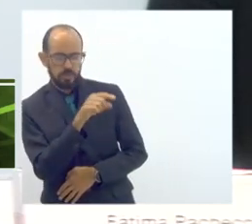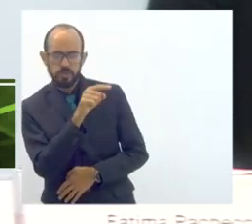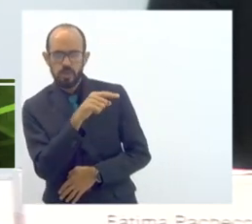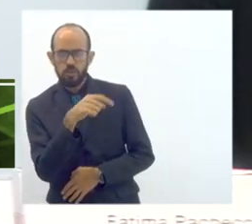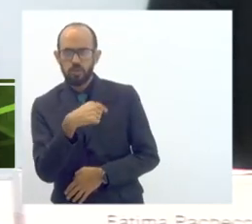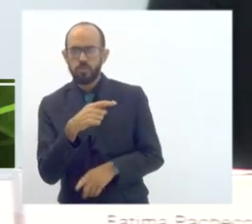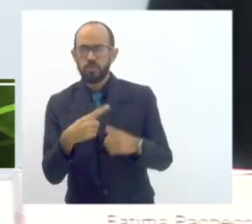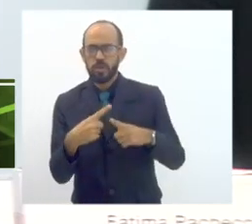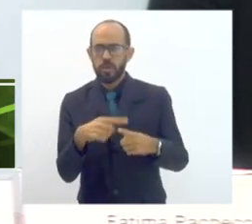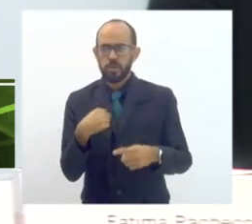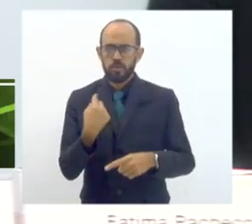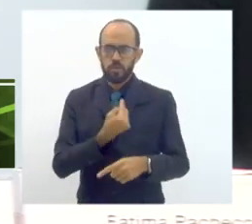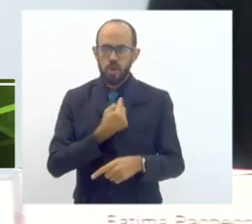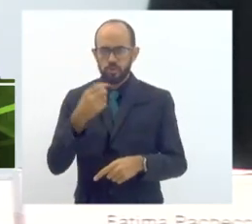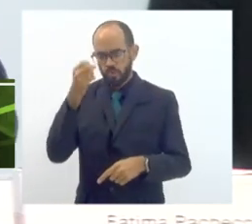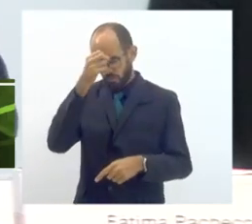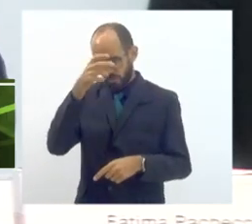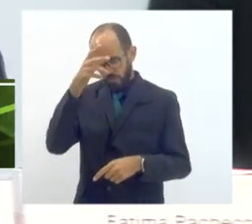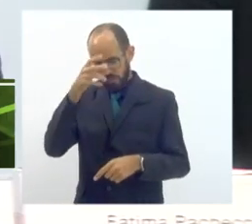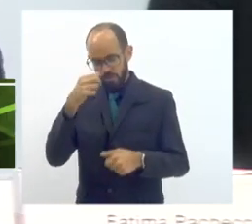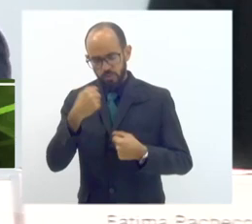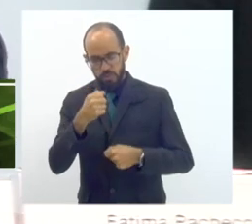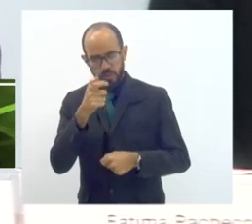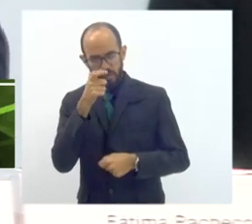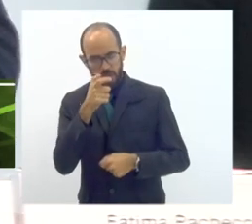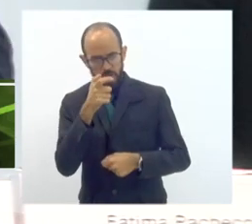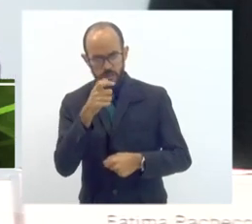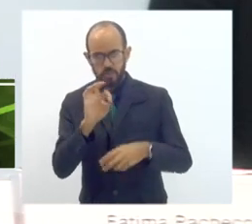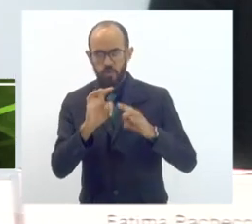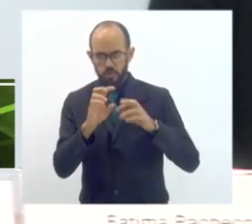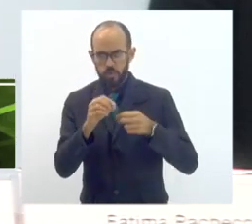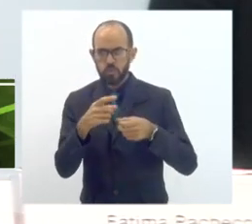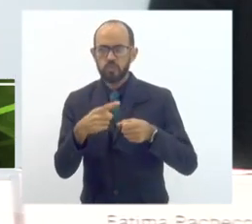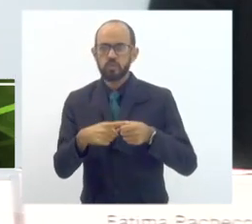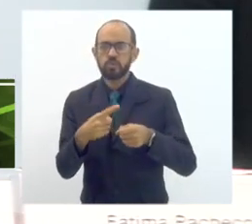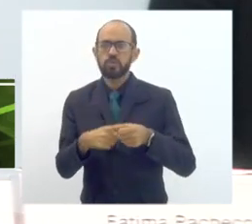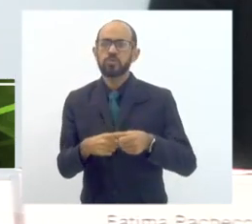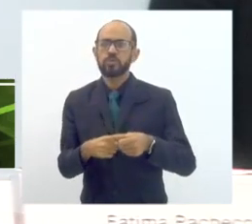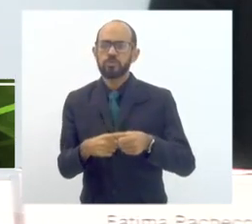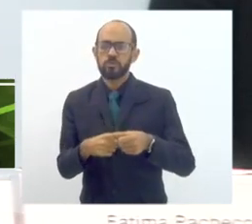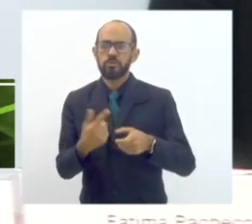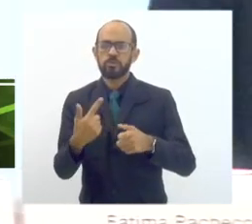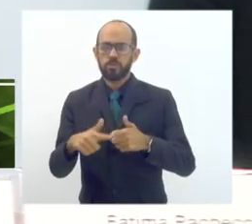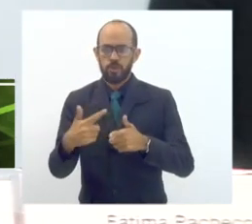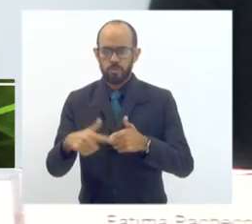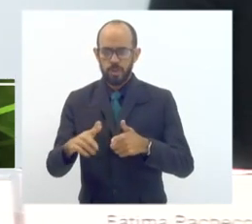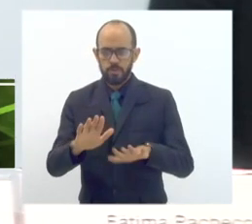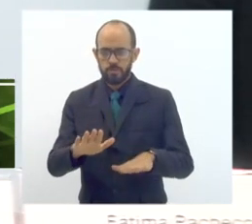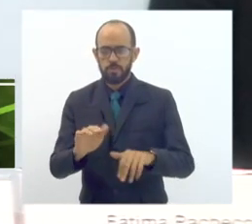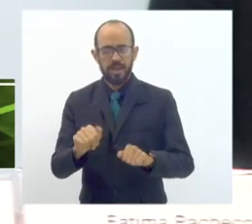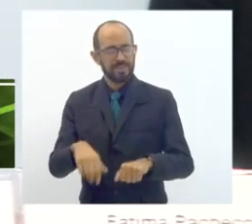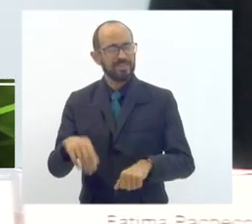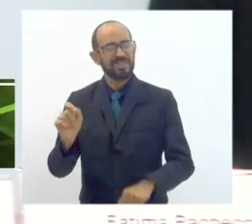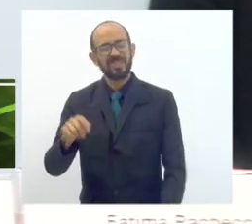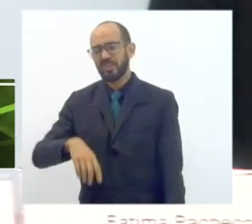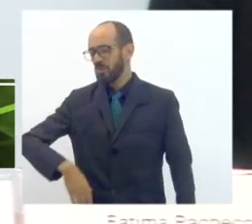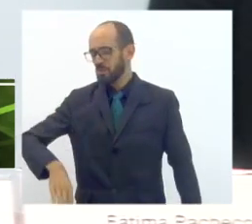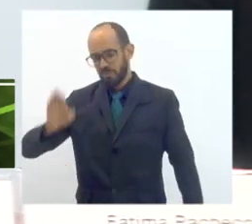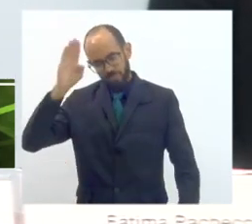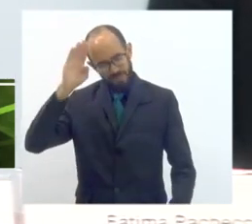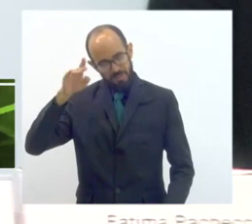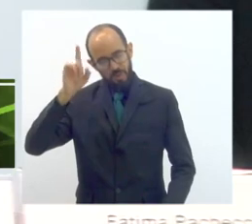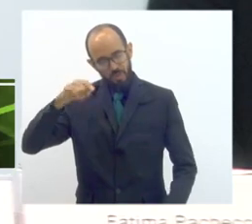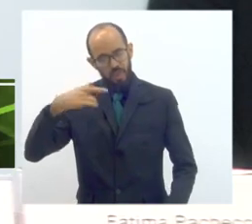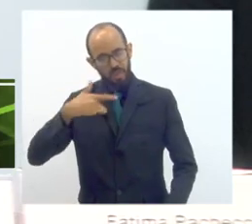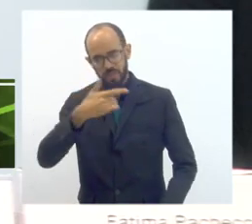gente sabe que a gente tem que se atentar a todos os problemas da cidade, mas uma das secretarias mais importantes é a saúde. Então, quem